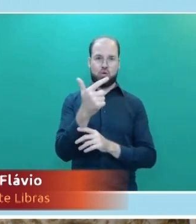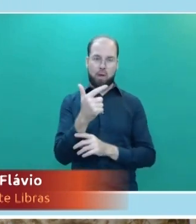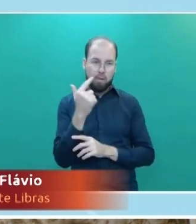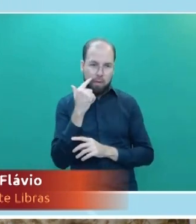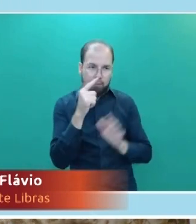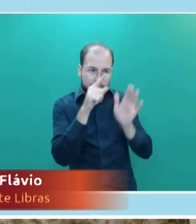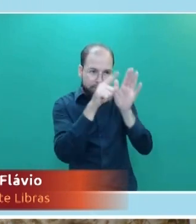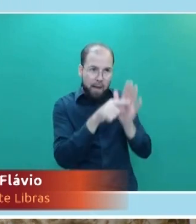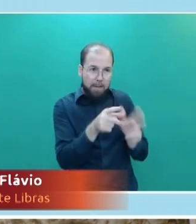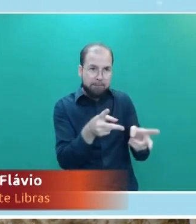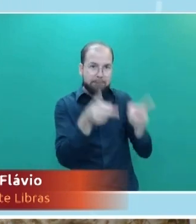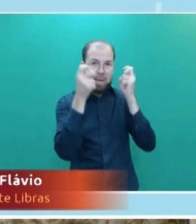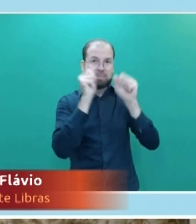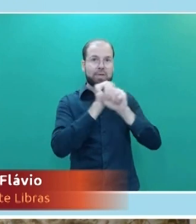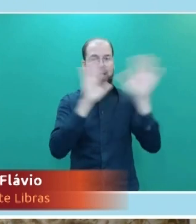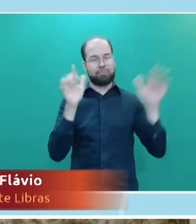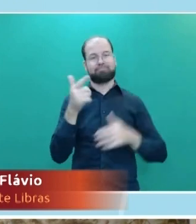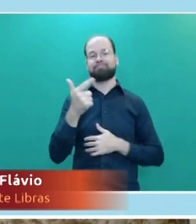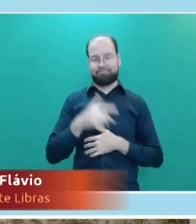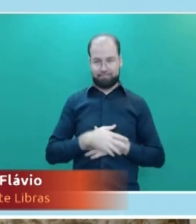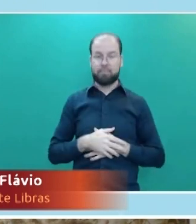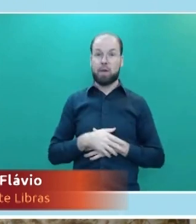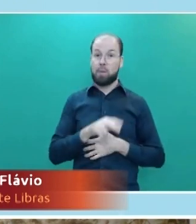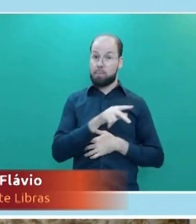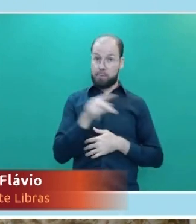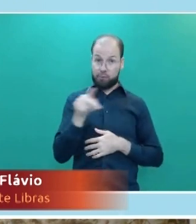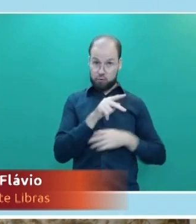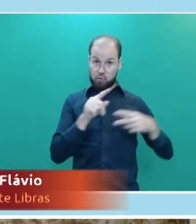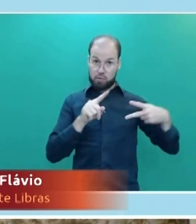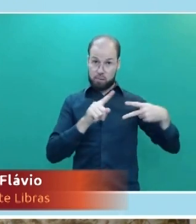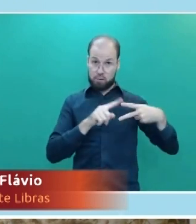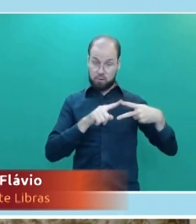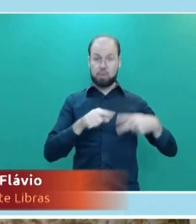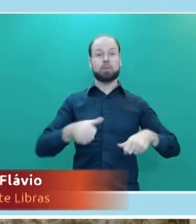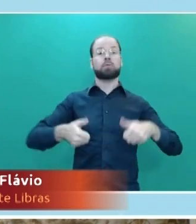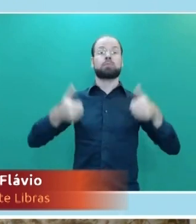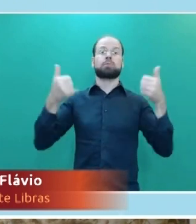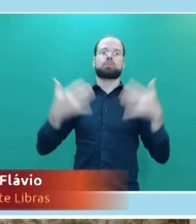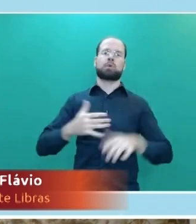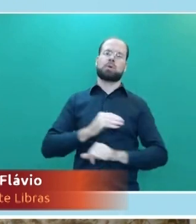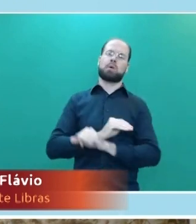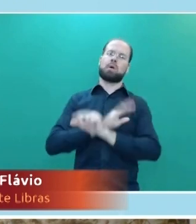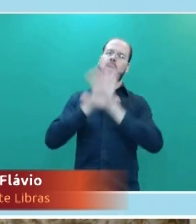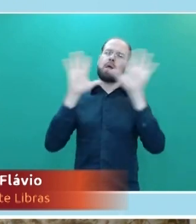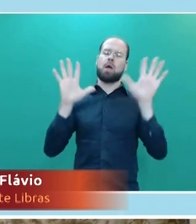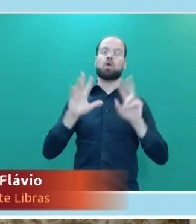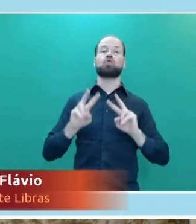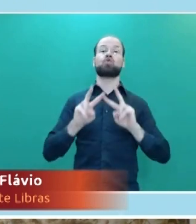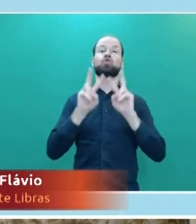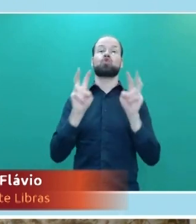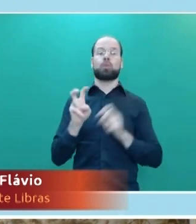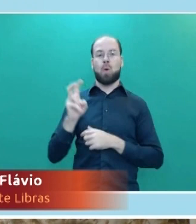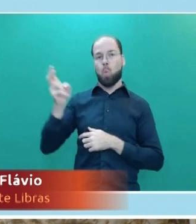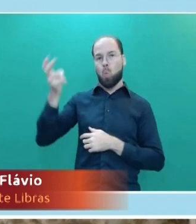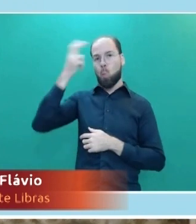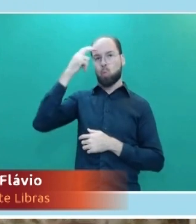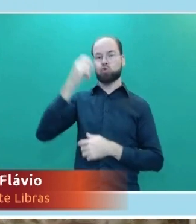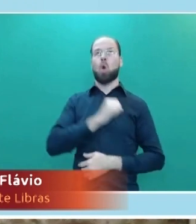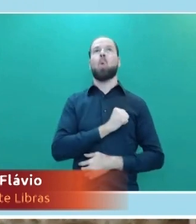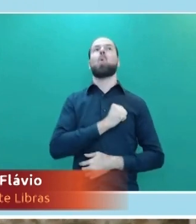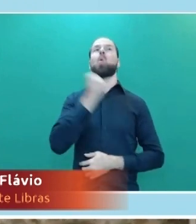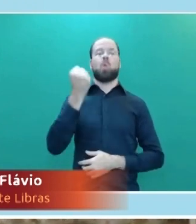mochilas. Então, a professora colocou claramente aí o problema da cultura do ódio, né? Então, ele está sendo